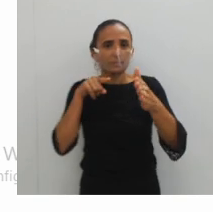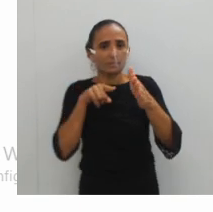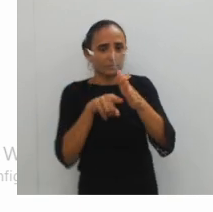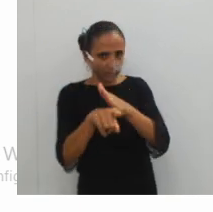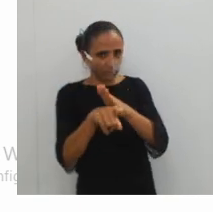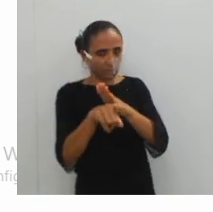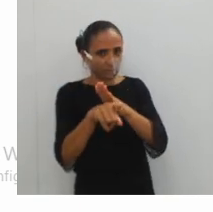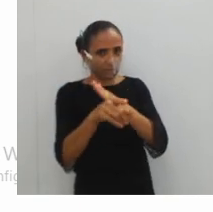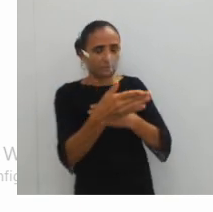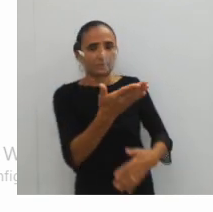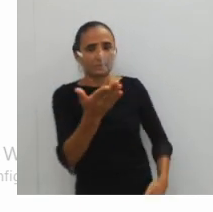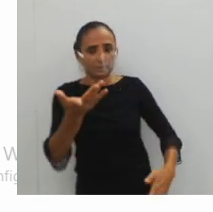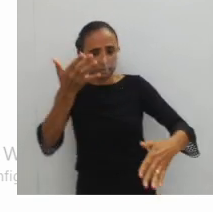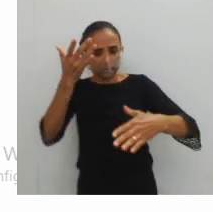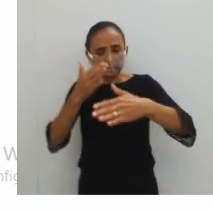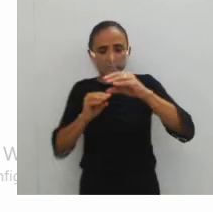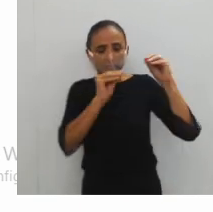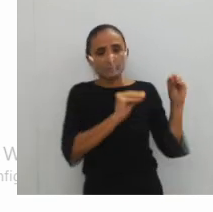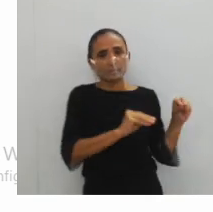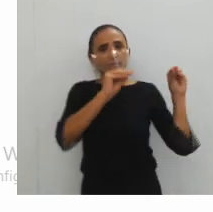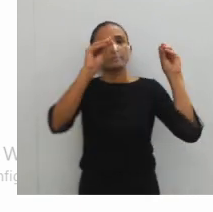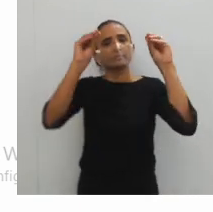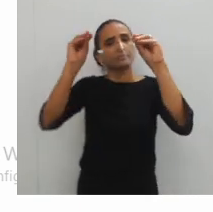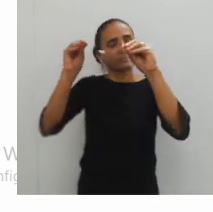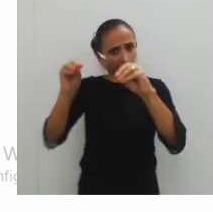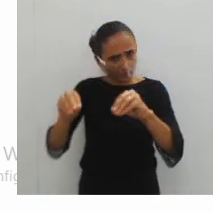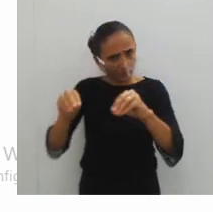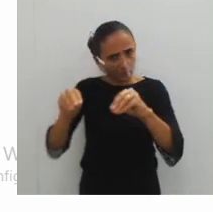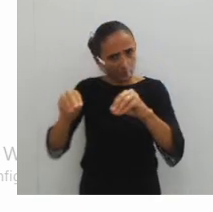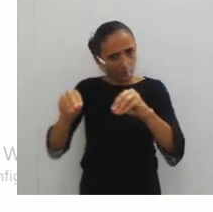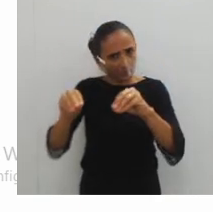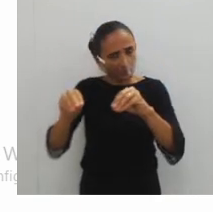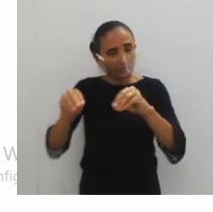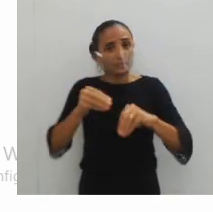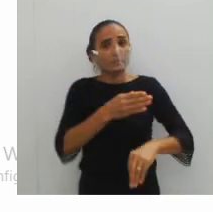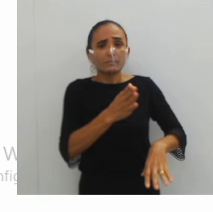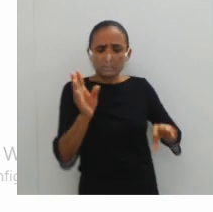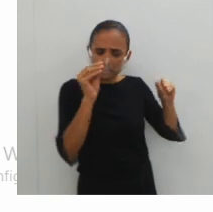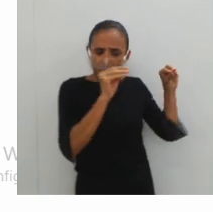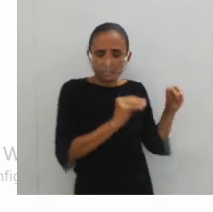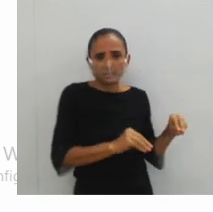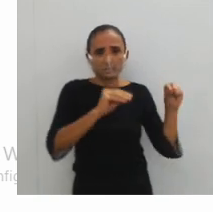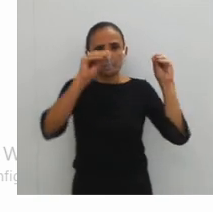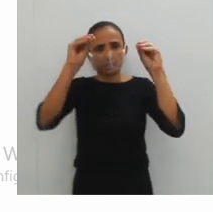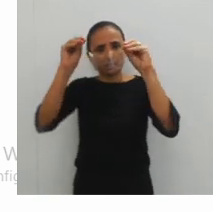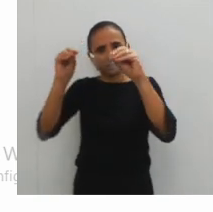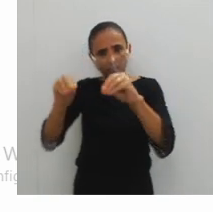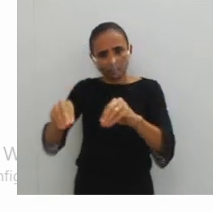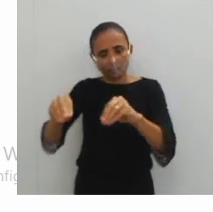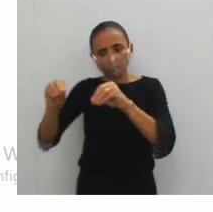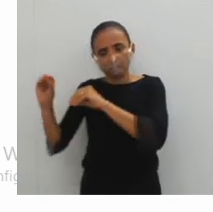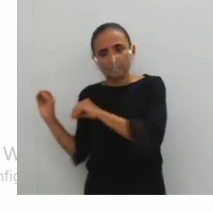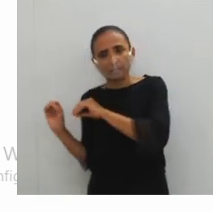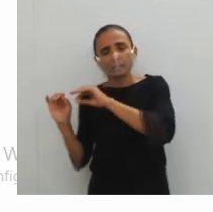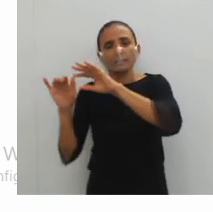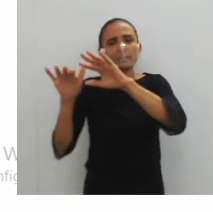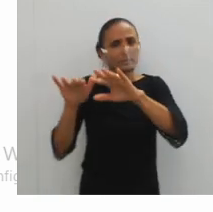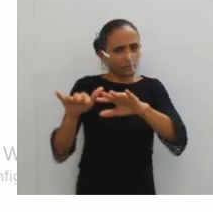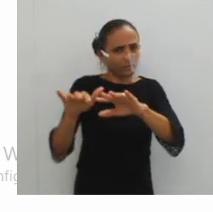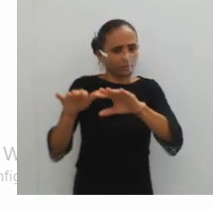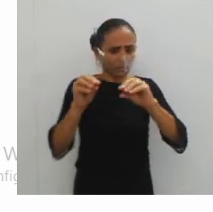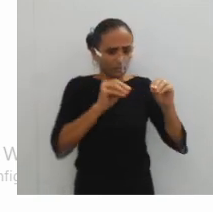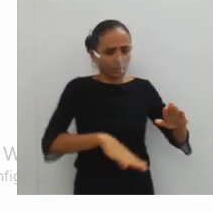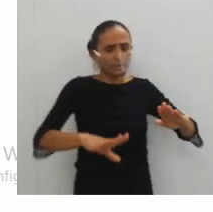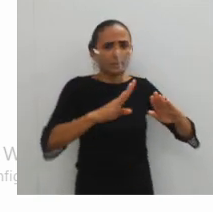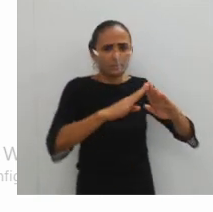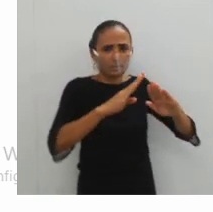vocês: você já migrou alguma vez? Você já realizou esse processo de migração? Você já saiu da